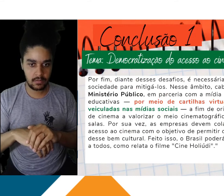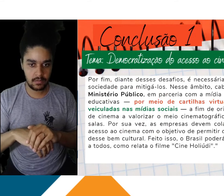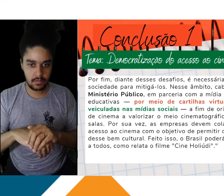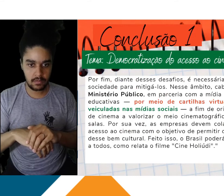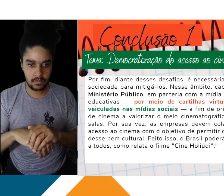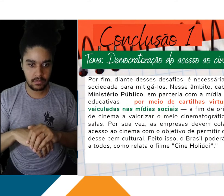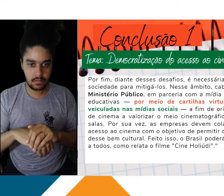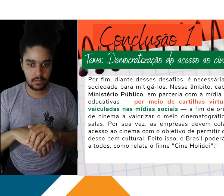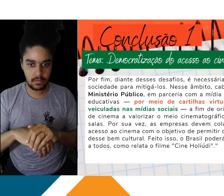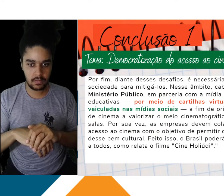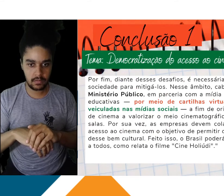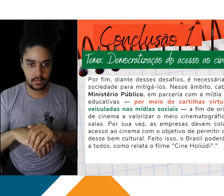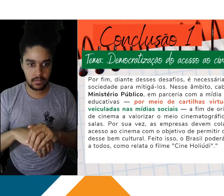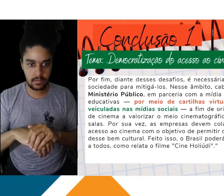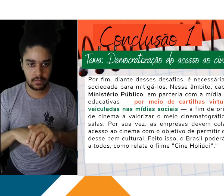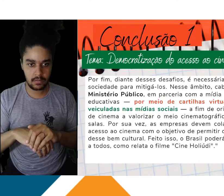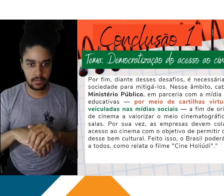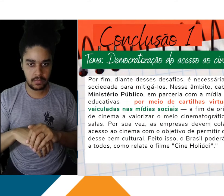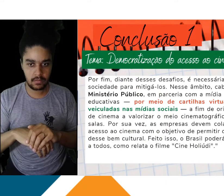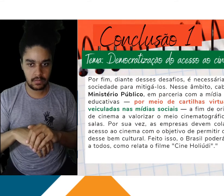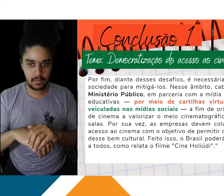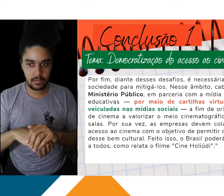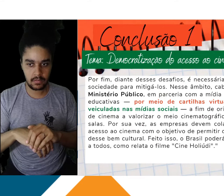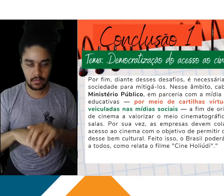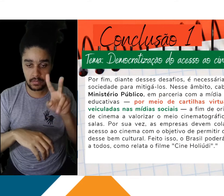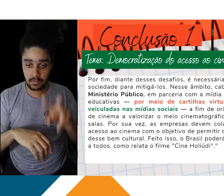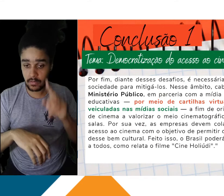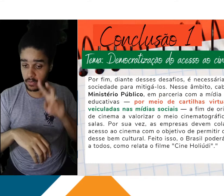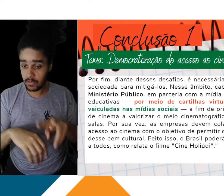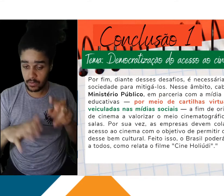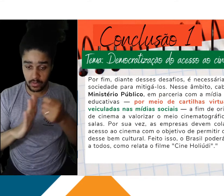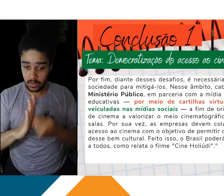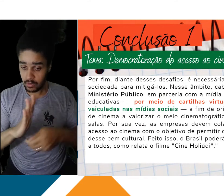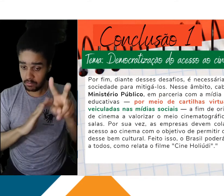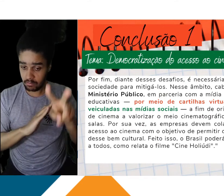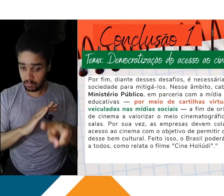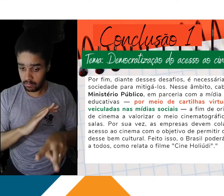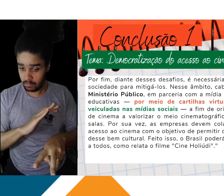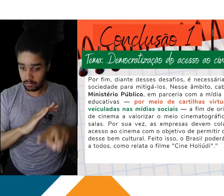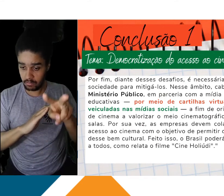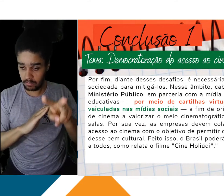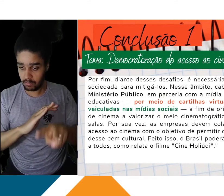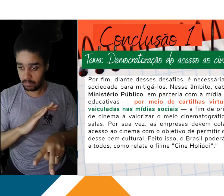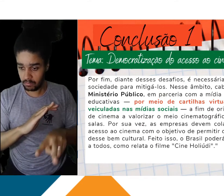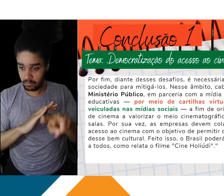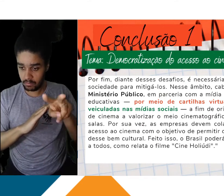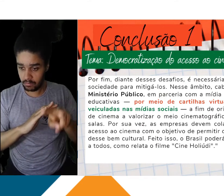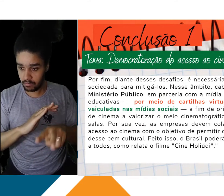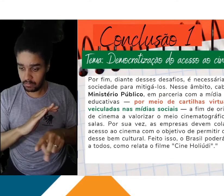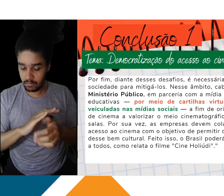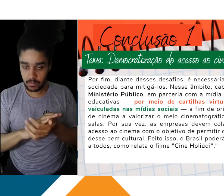mitigá-los. Nesse âmbito, cabe ao poder público, na figura do Ministério Público, em parceria com a mídia nacional, desenvolver